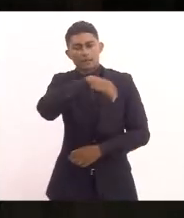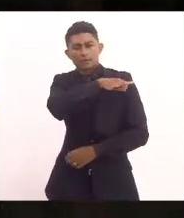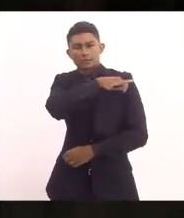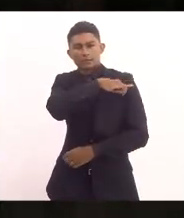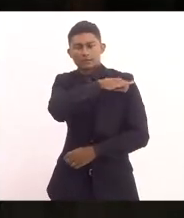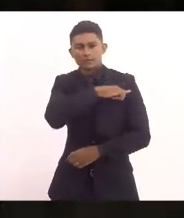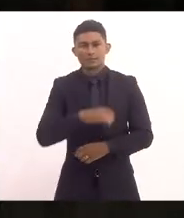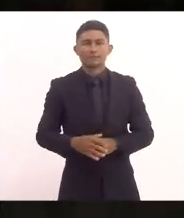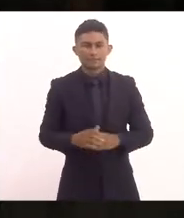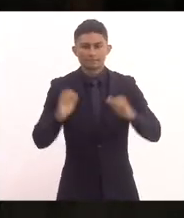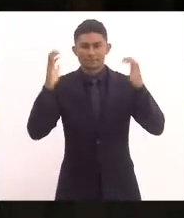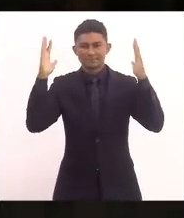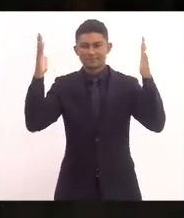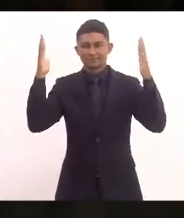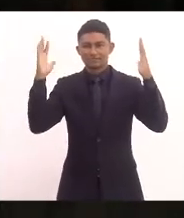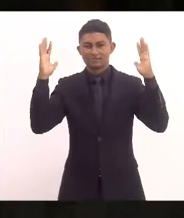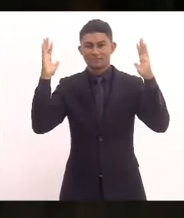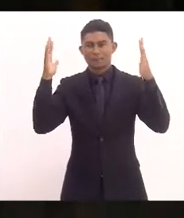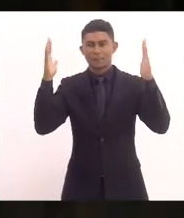Janeiro.